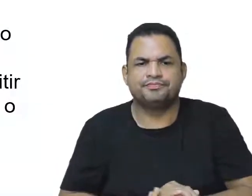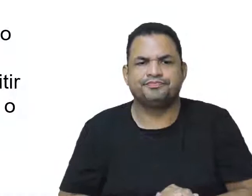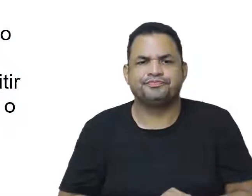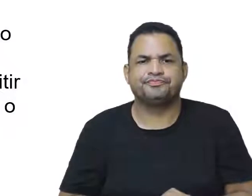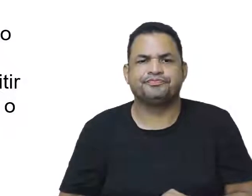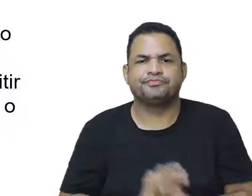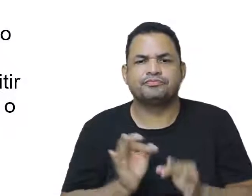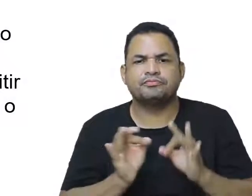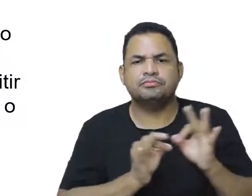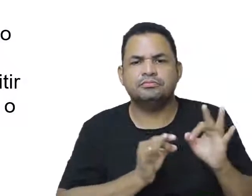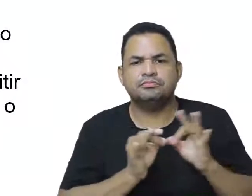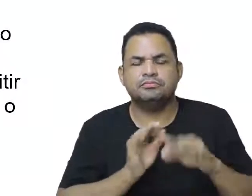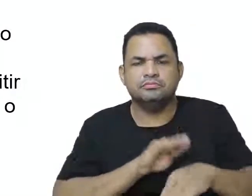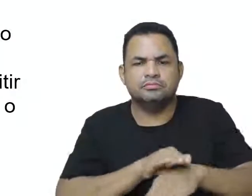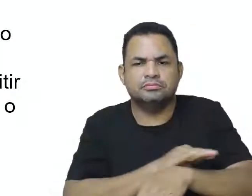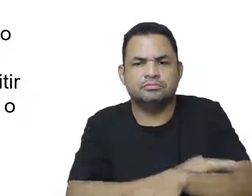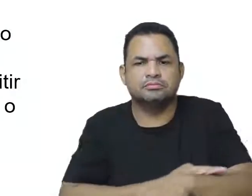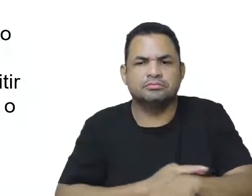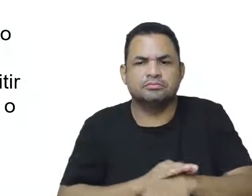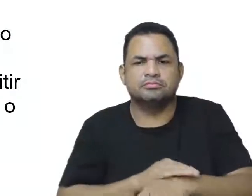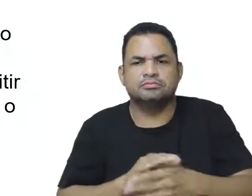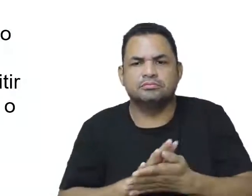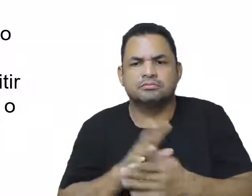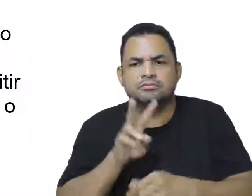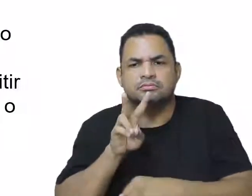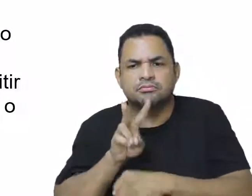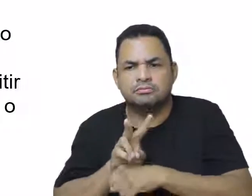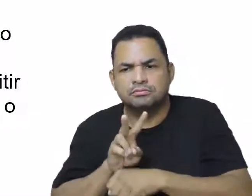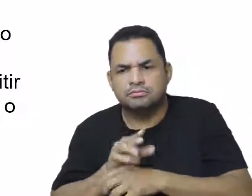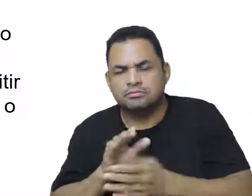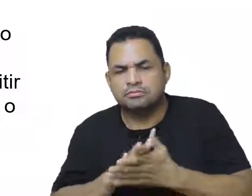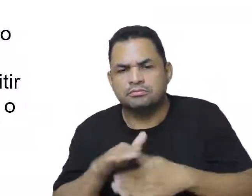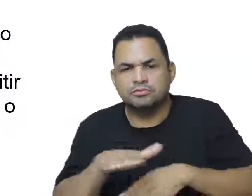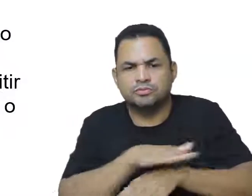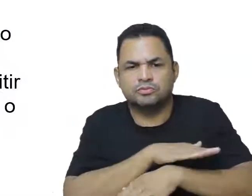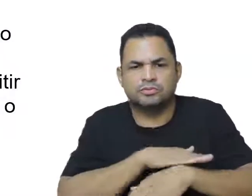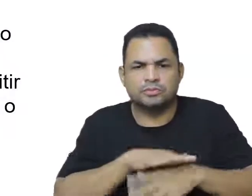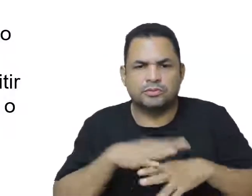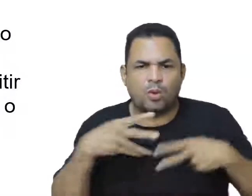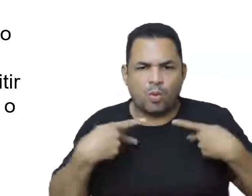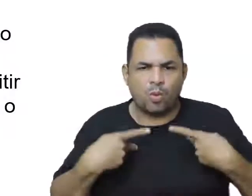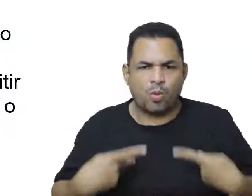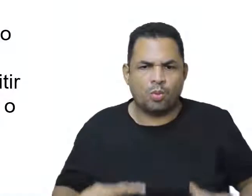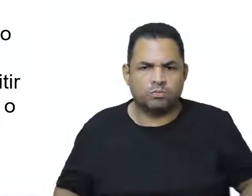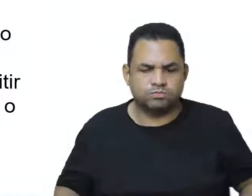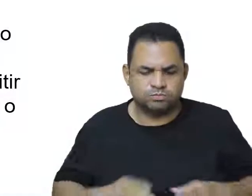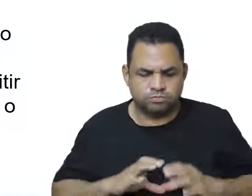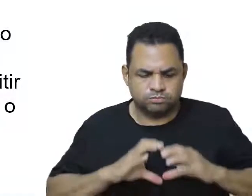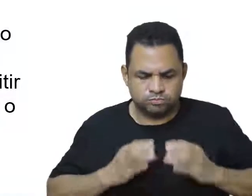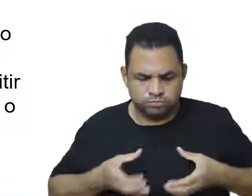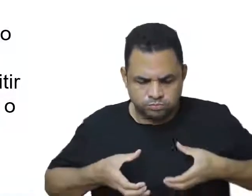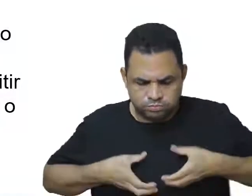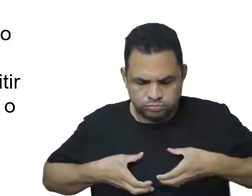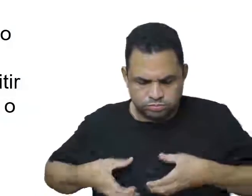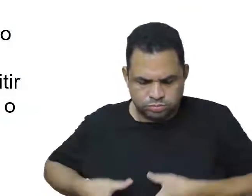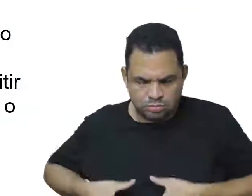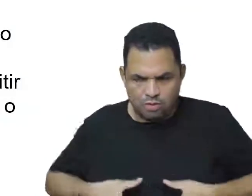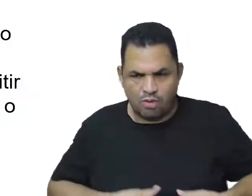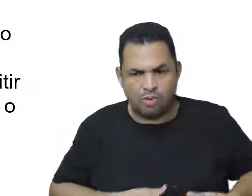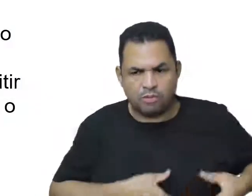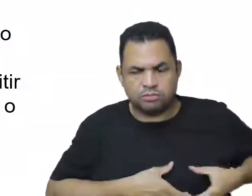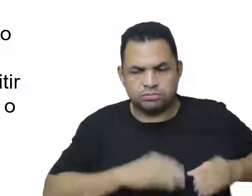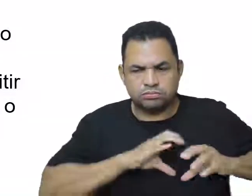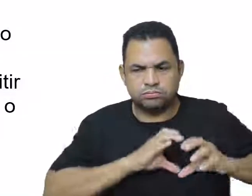as células formam camadas que revestirão tanto a superfície do corpo, como órgãos e a